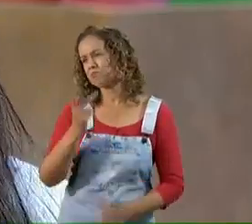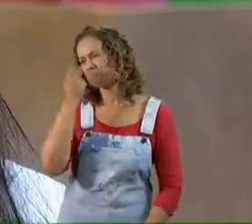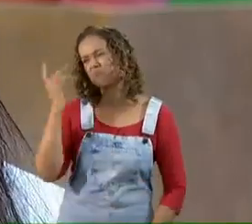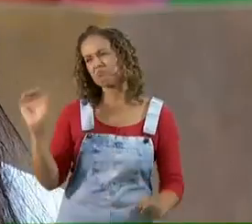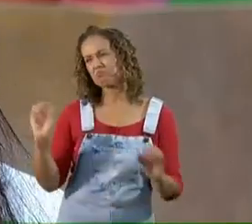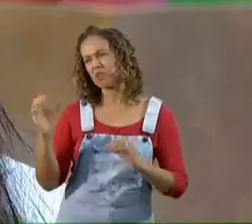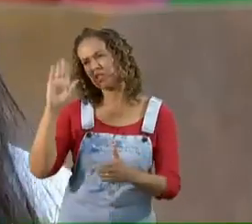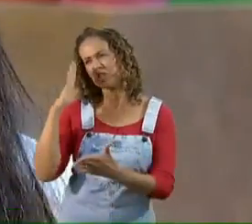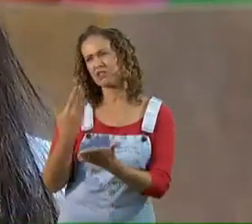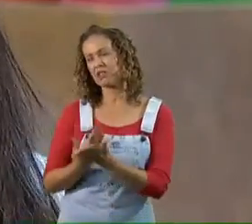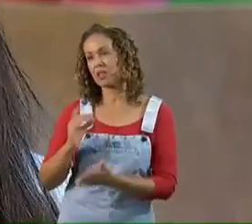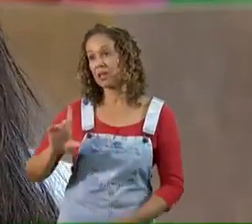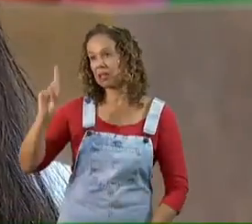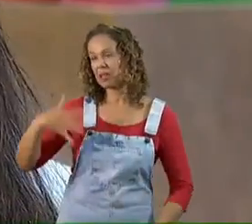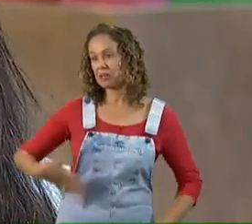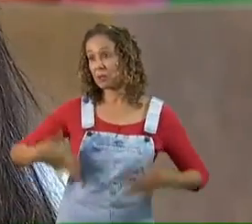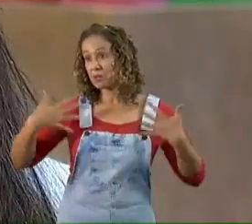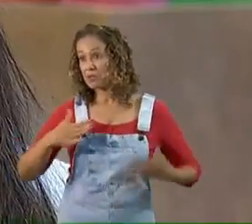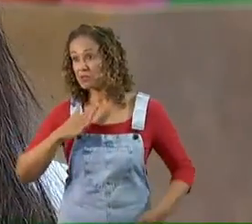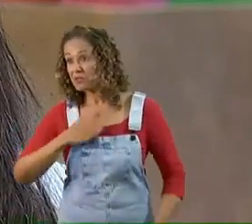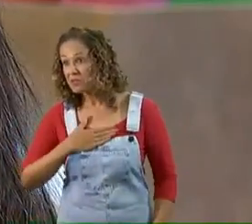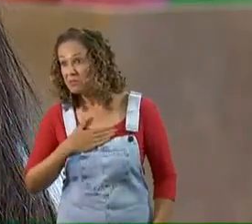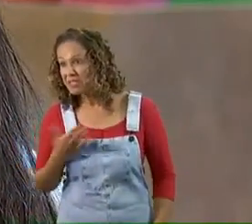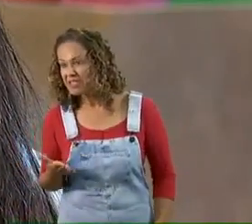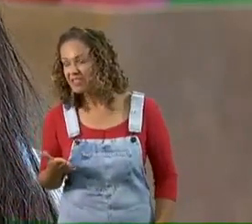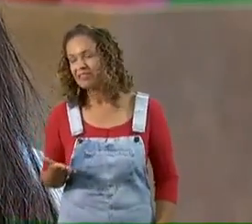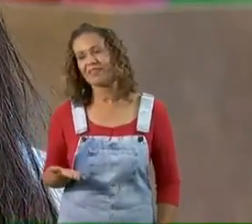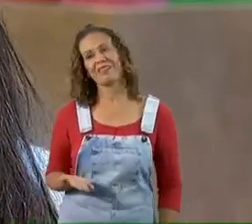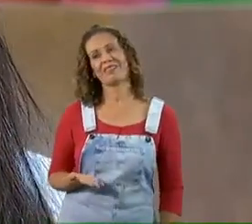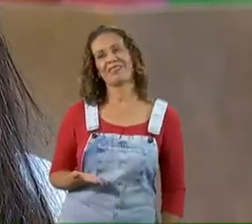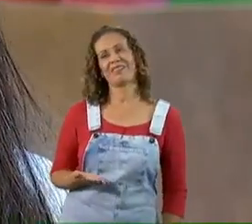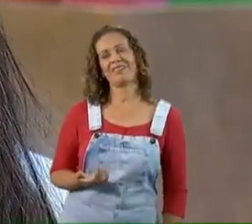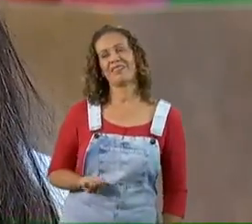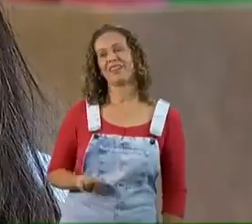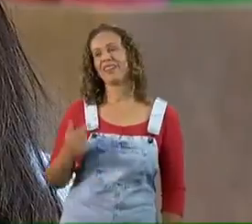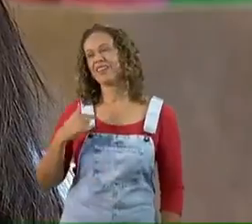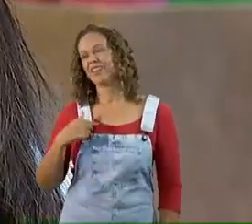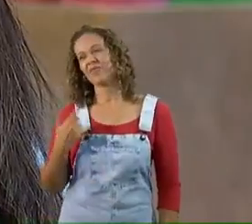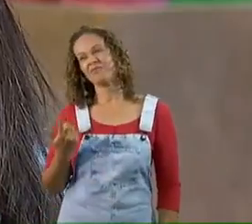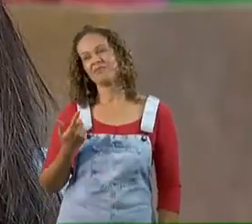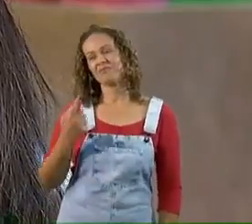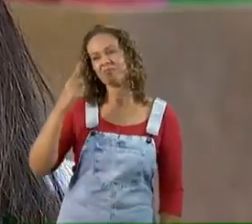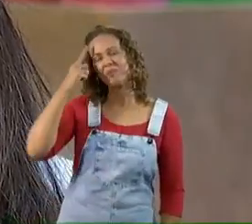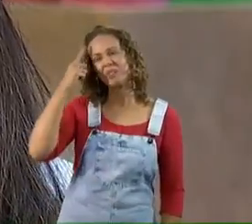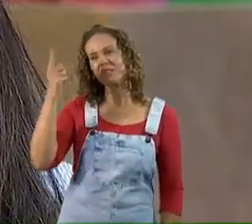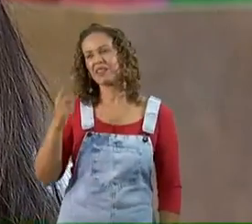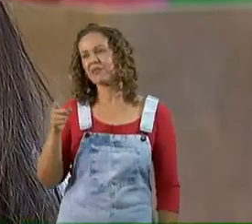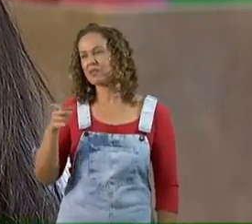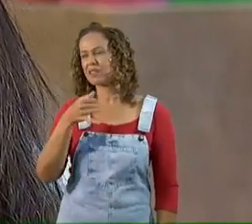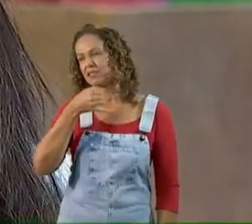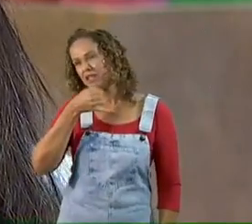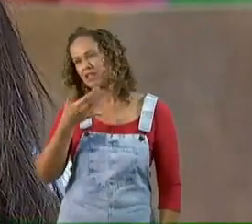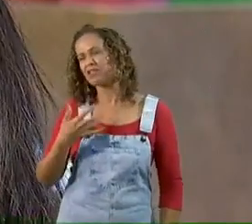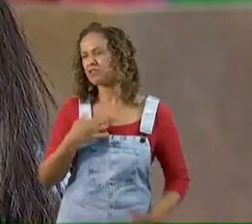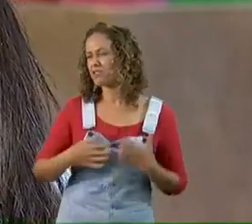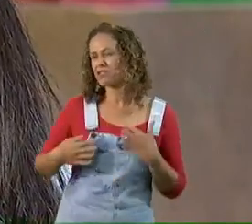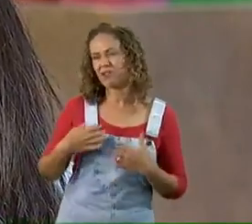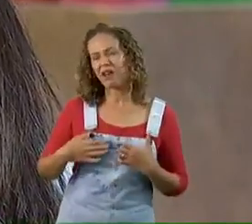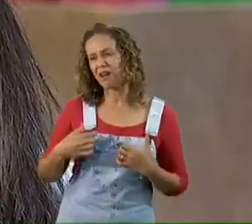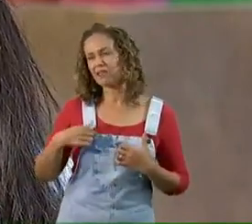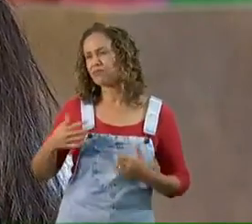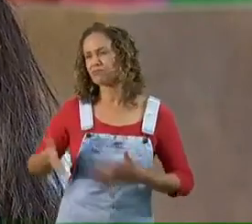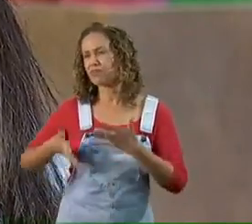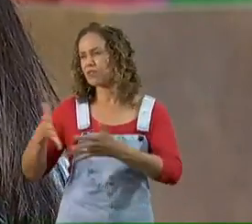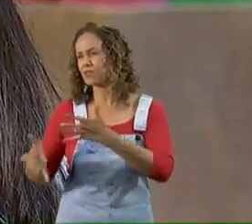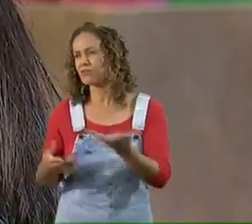acreditar. Deus, orgulhoso de mim? Mas eu achei que você ia ficar triste ou chateado quando eu disse